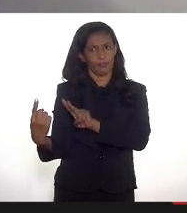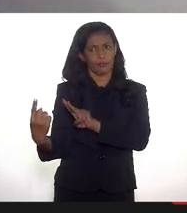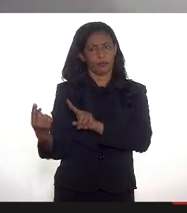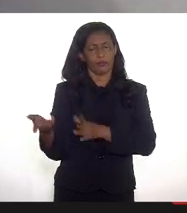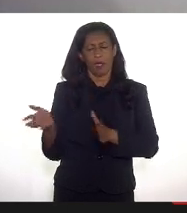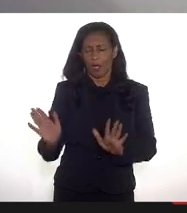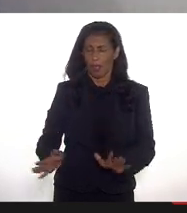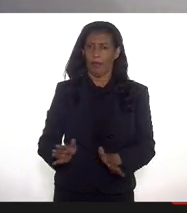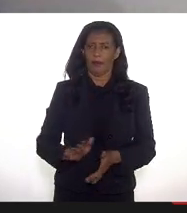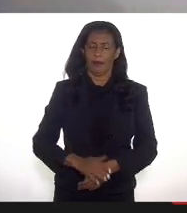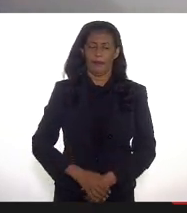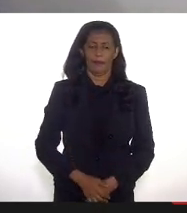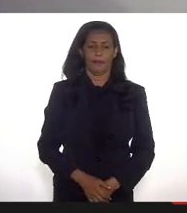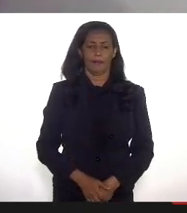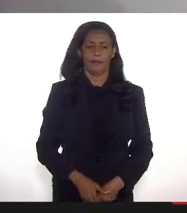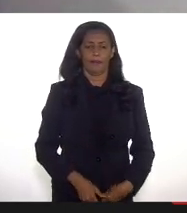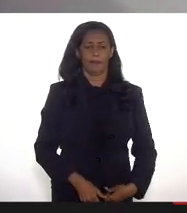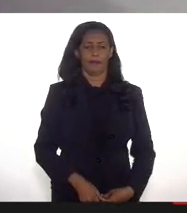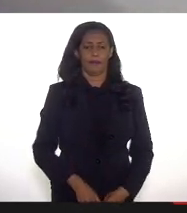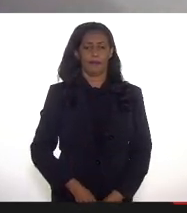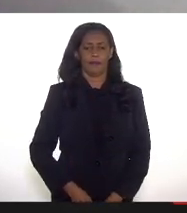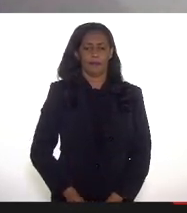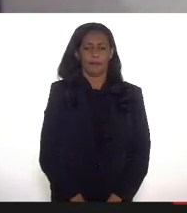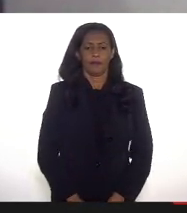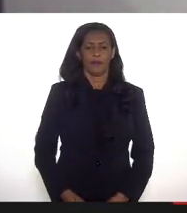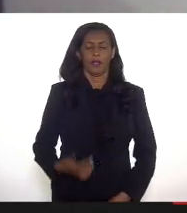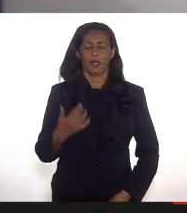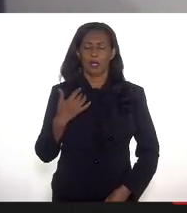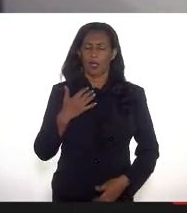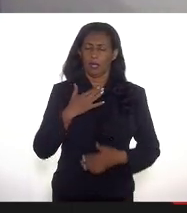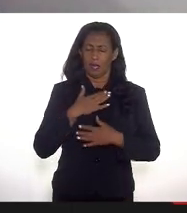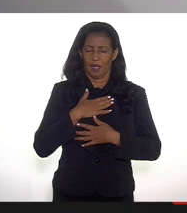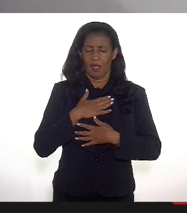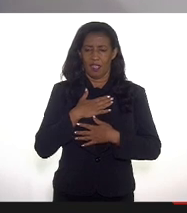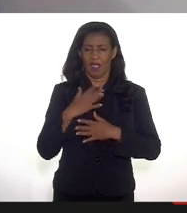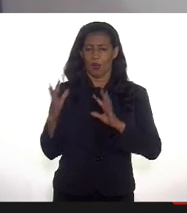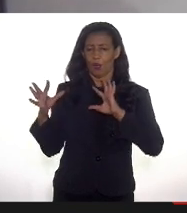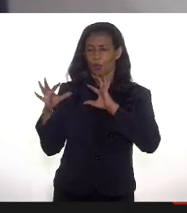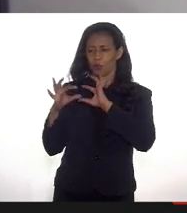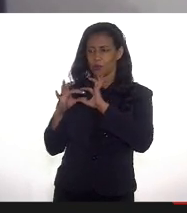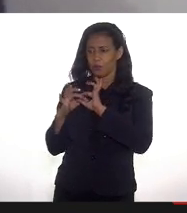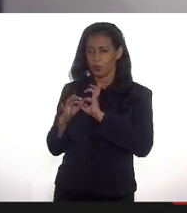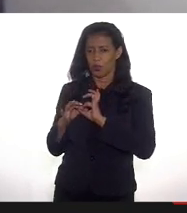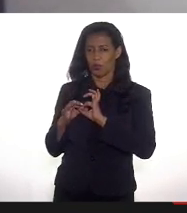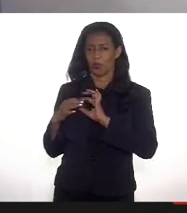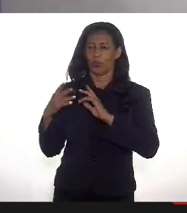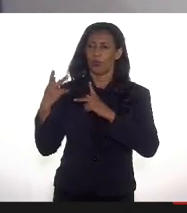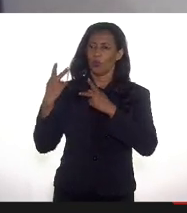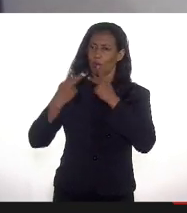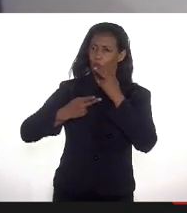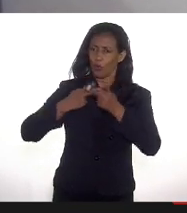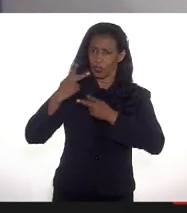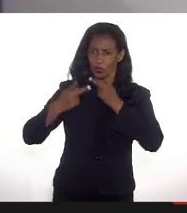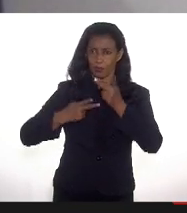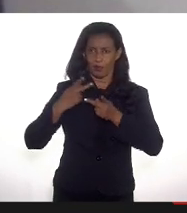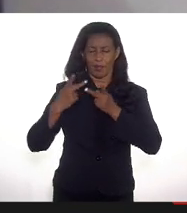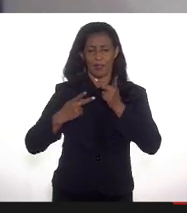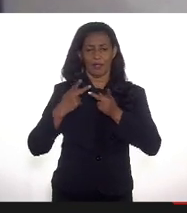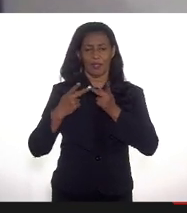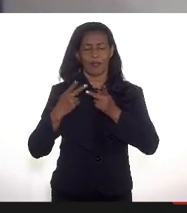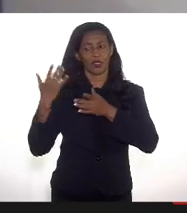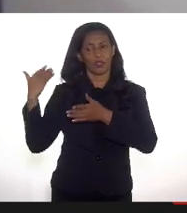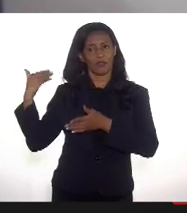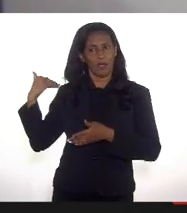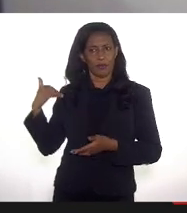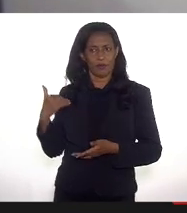isso. Tá? Eu corroboro as falas que me... tanto as elogiosas quanto as críticas que me